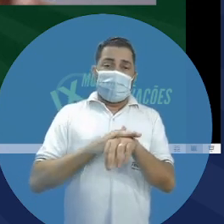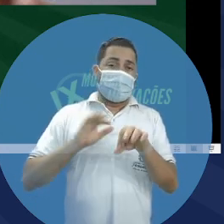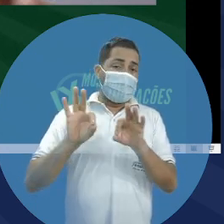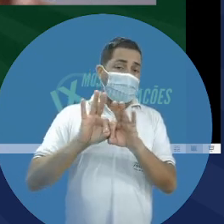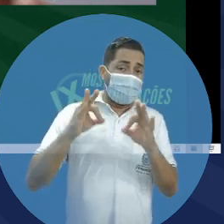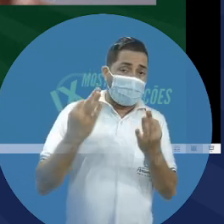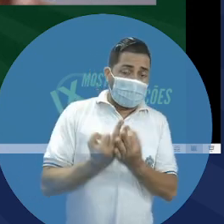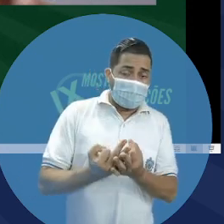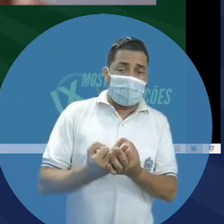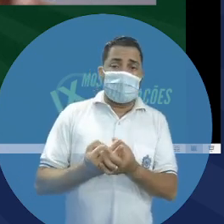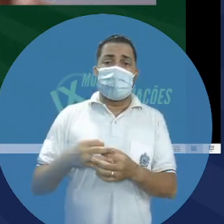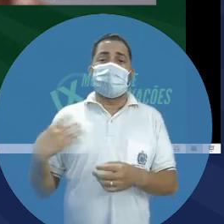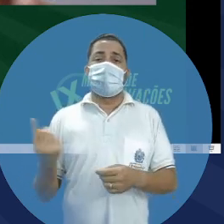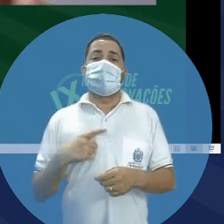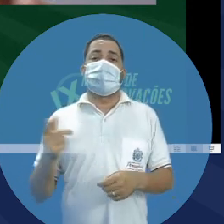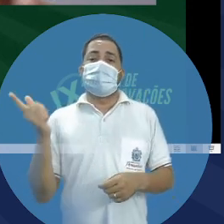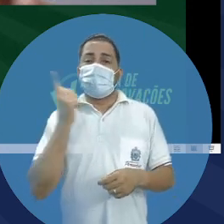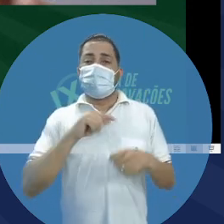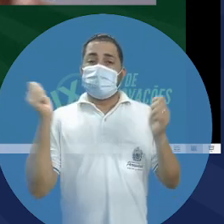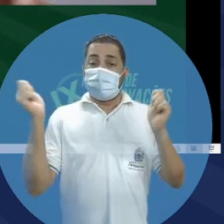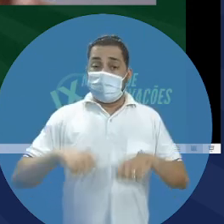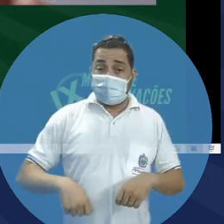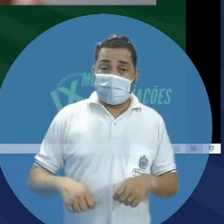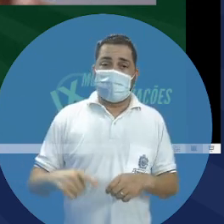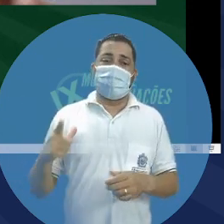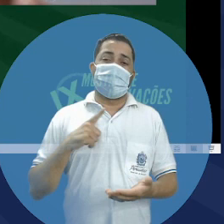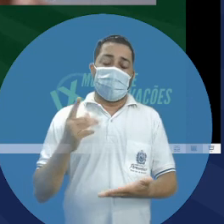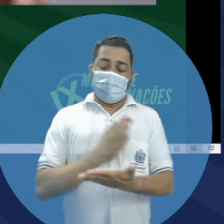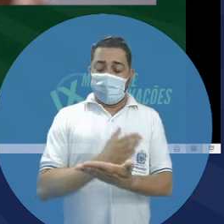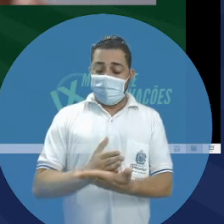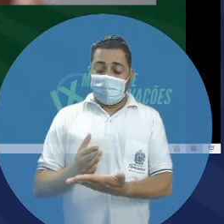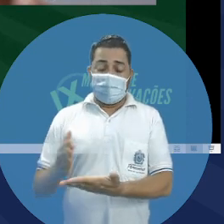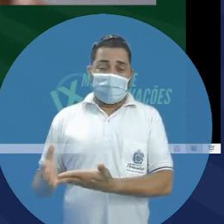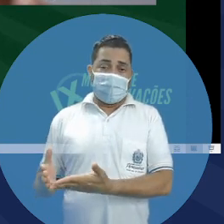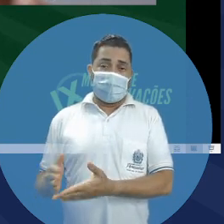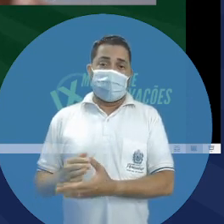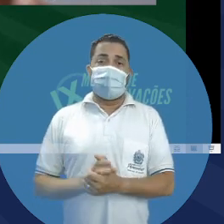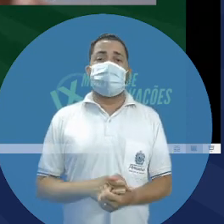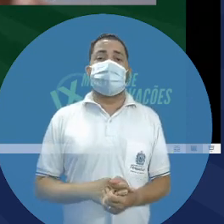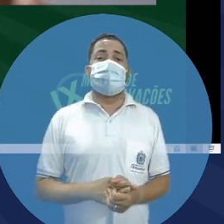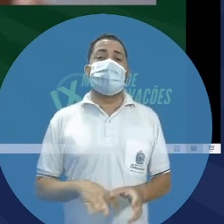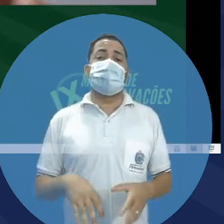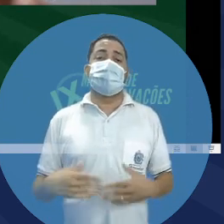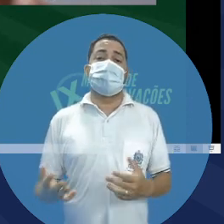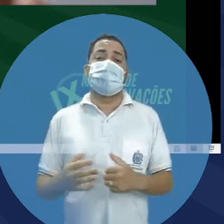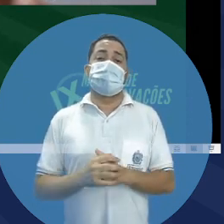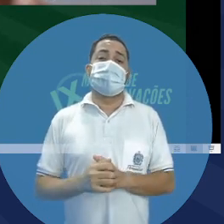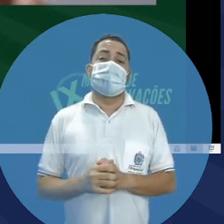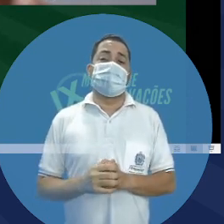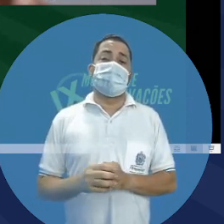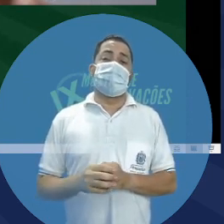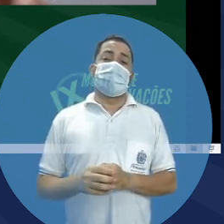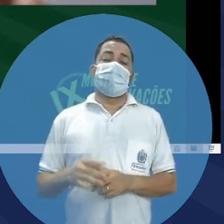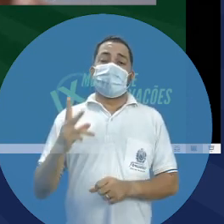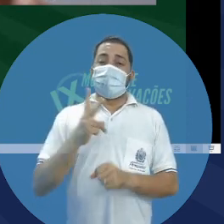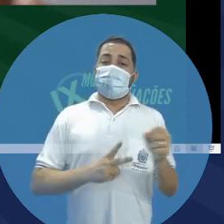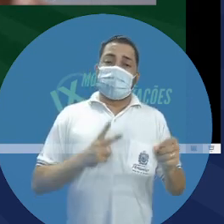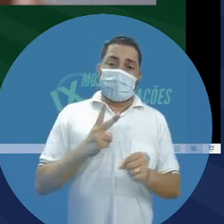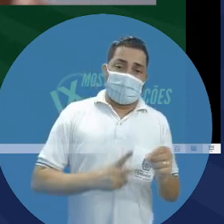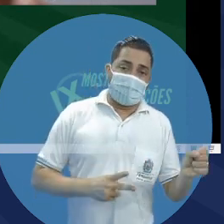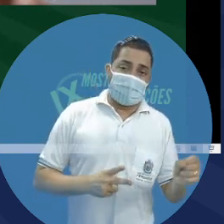seja um divisor de águas, né, nessa questão da violência, do